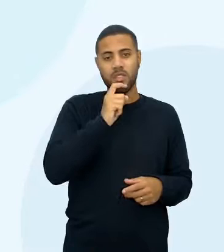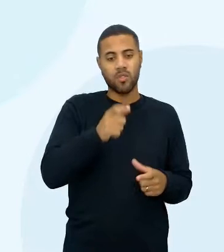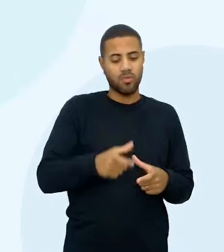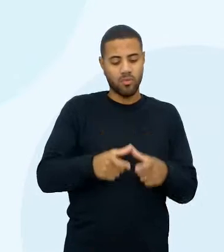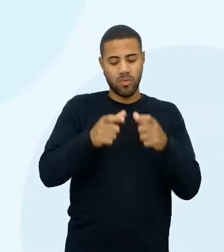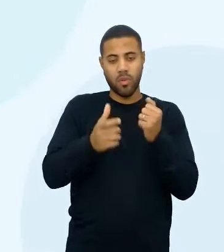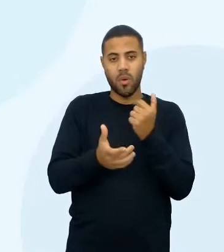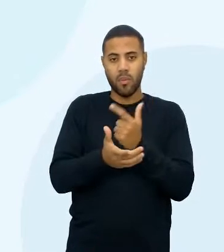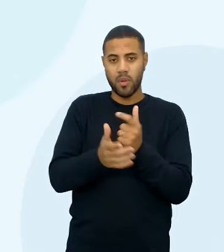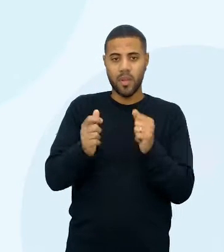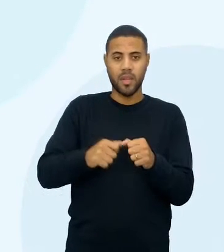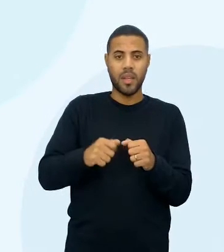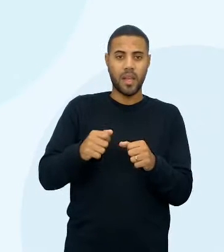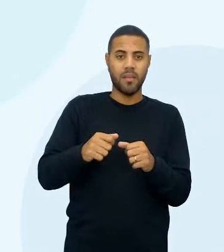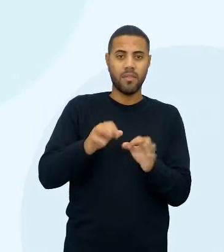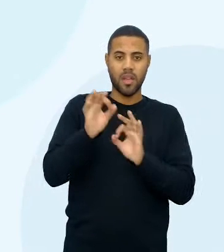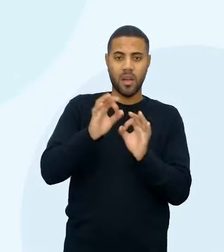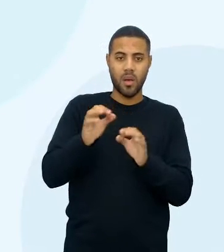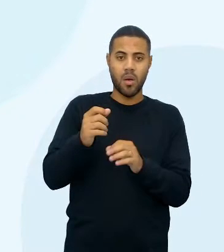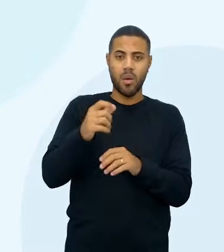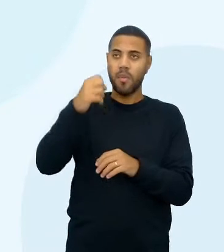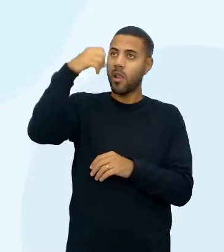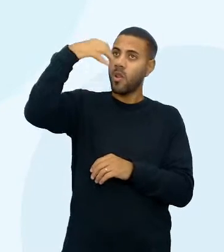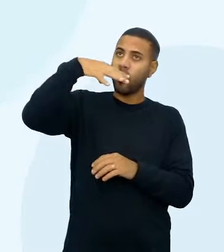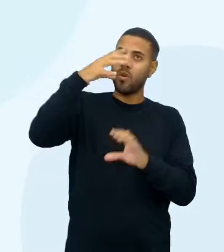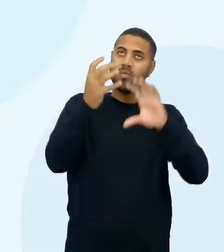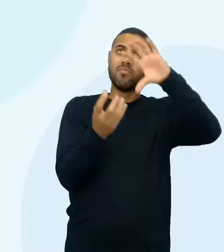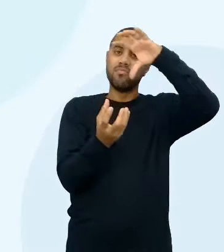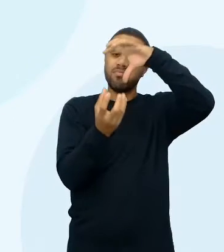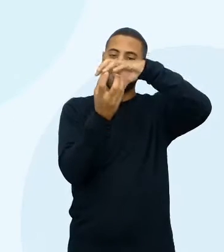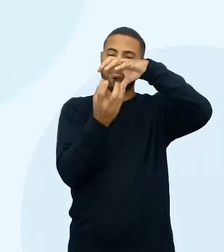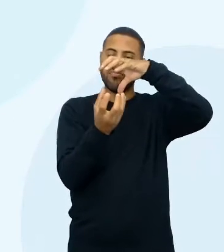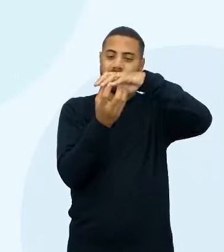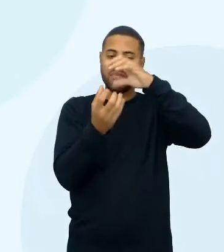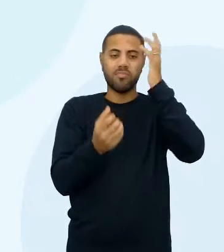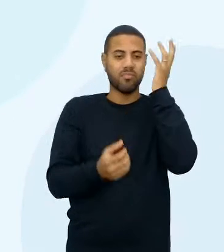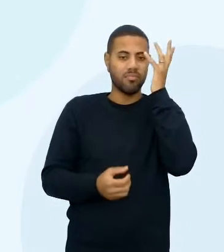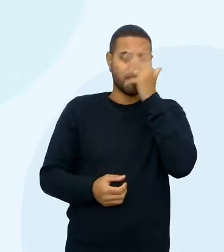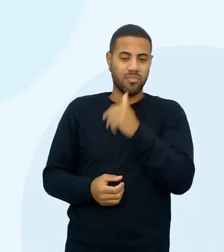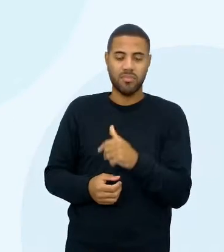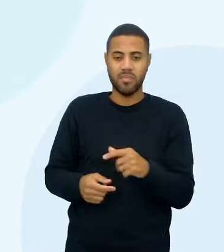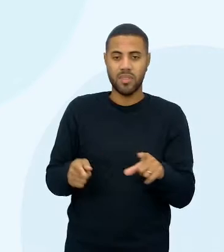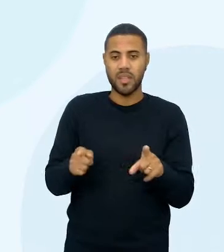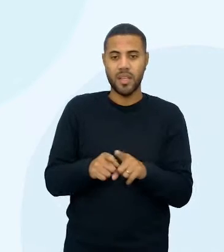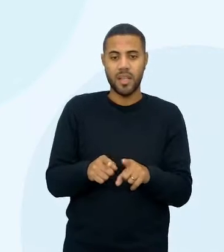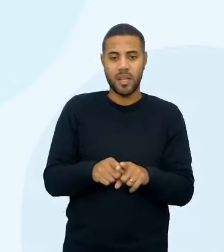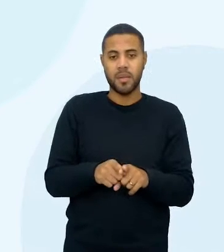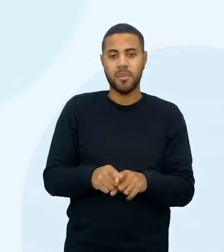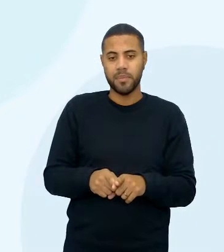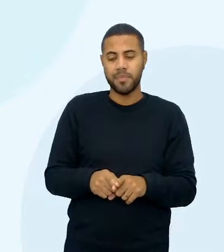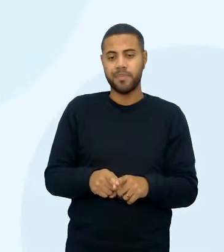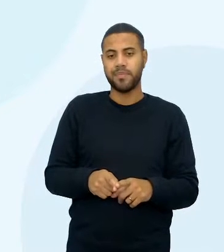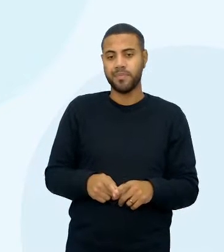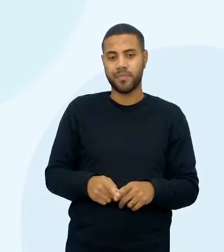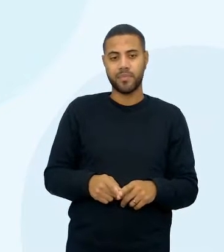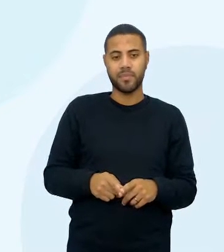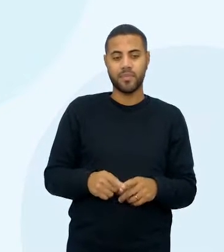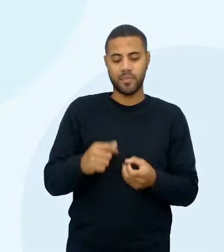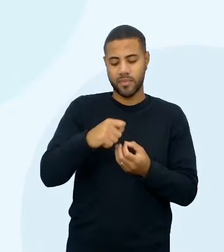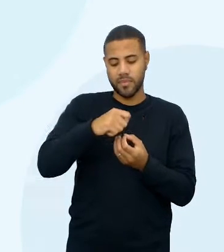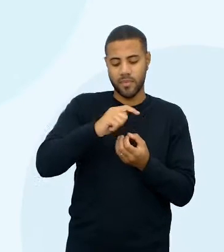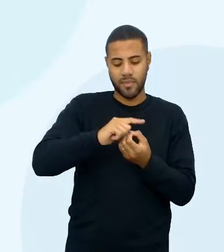luminária com pote de vidro, né, o alimento, que você pode aproveitar as cascas para uma outra receita,